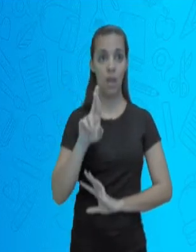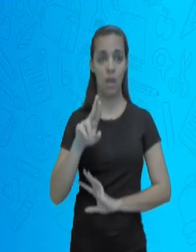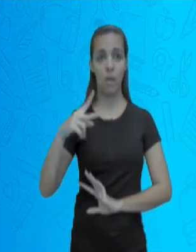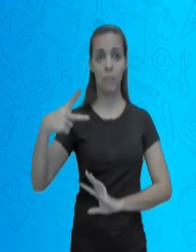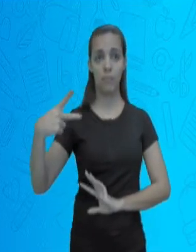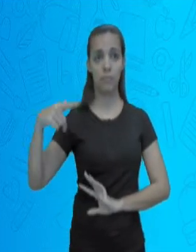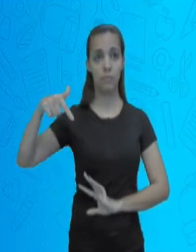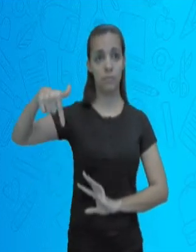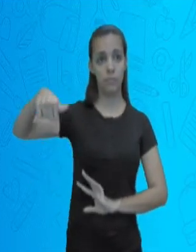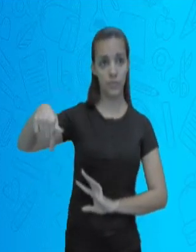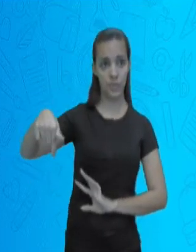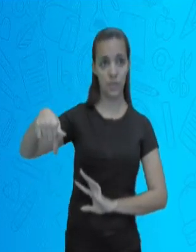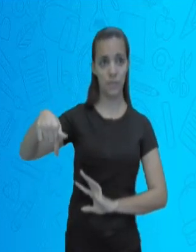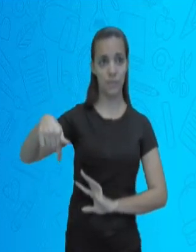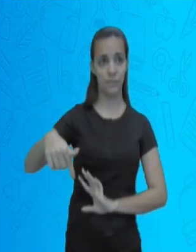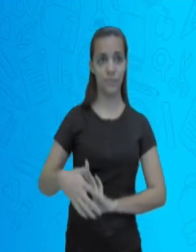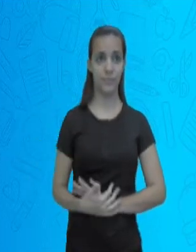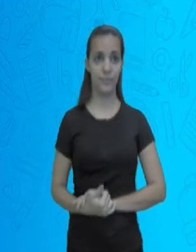As semirretas